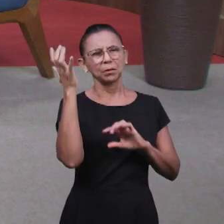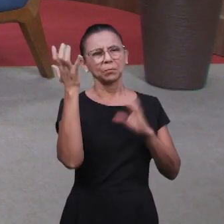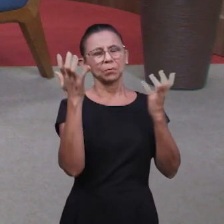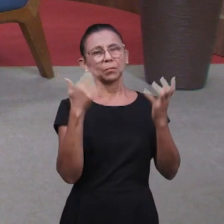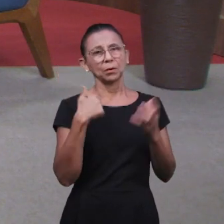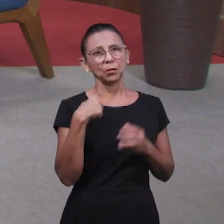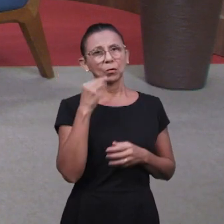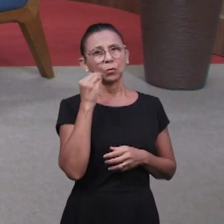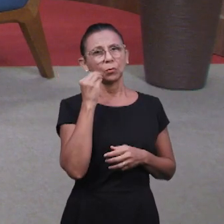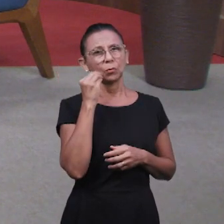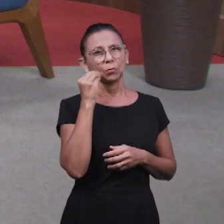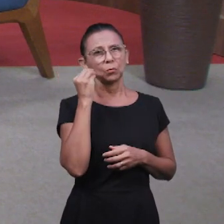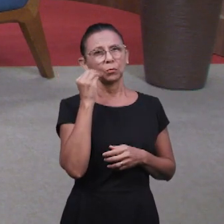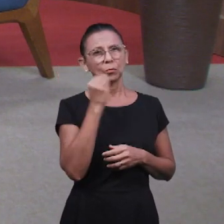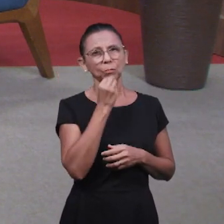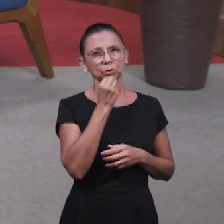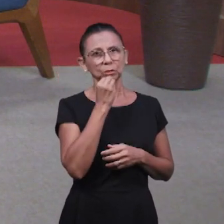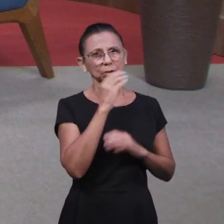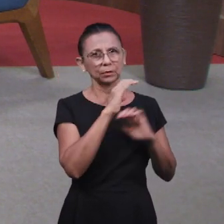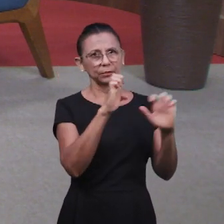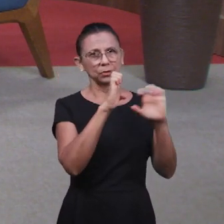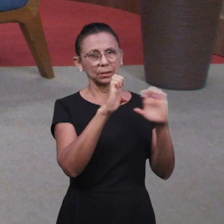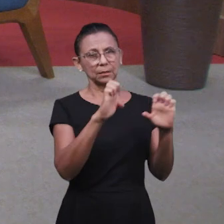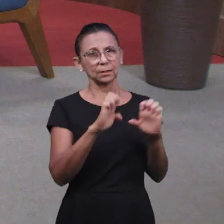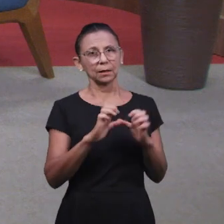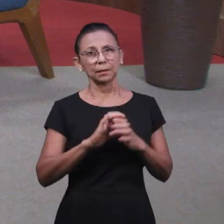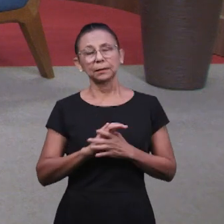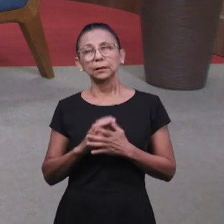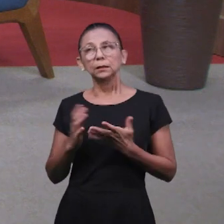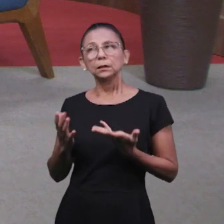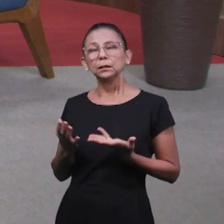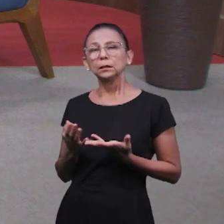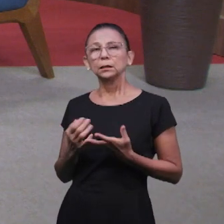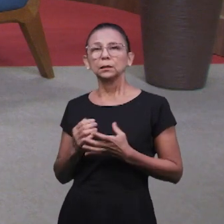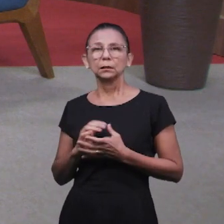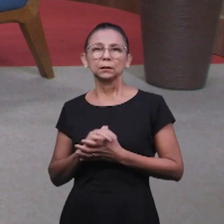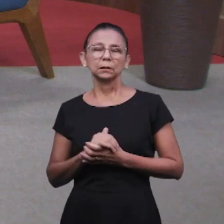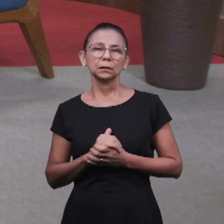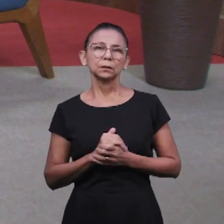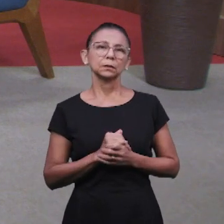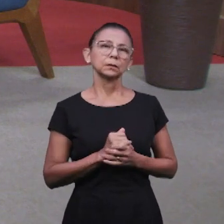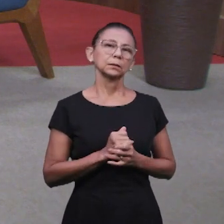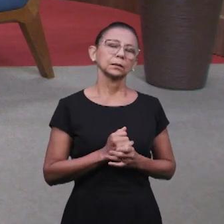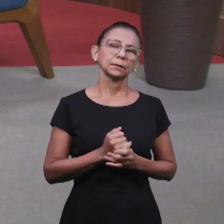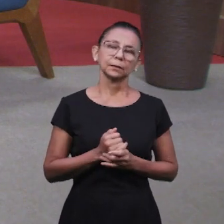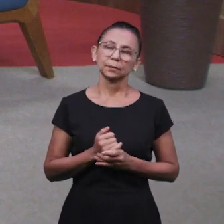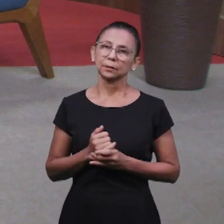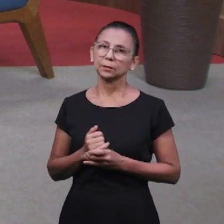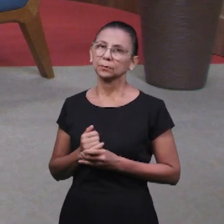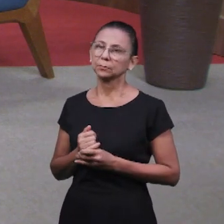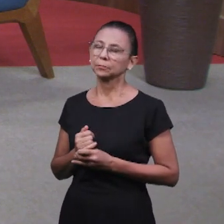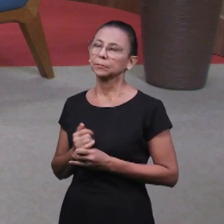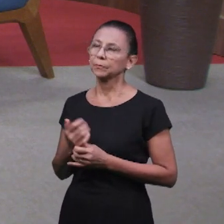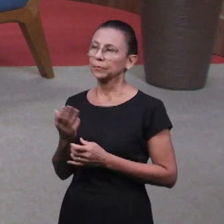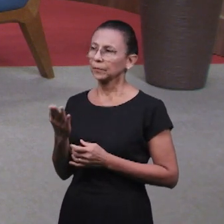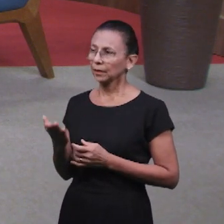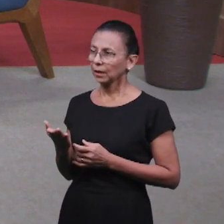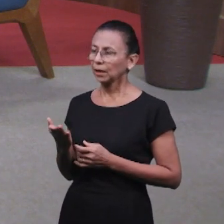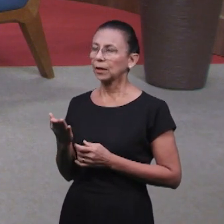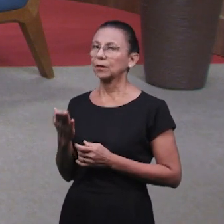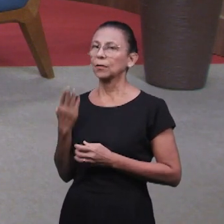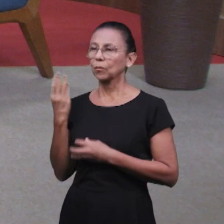preocupado com tudo que está acontecendo, eu tive a oportunidade de falar de Jesus para ele ainda hoje. E ele... Hoje mesmo aconteceu,